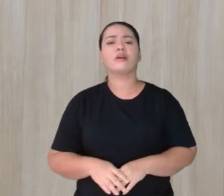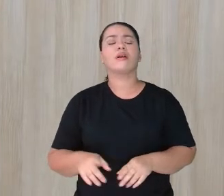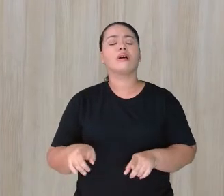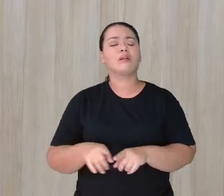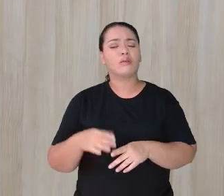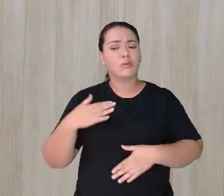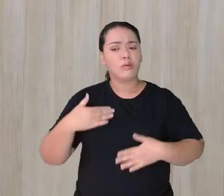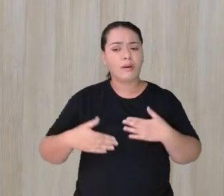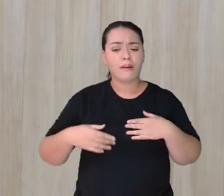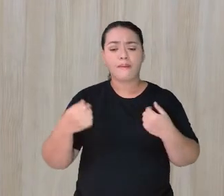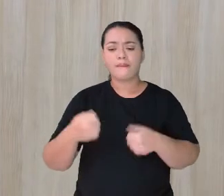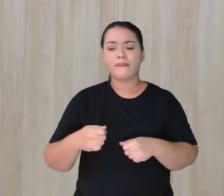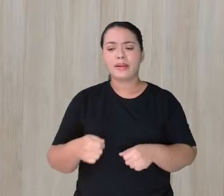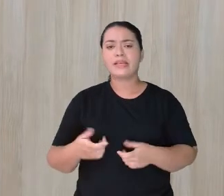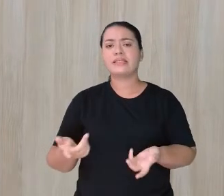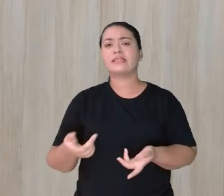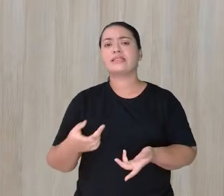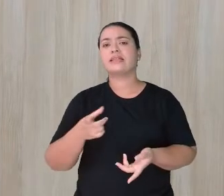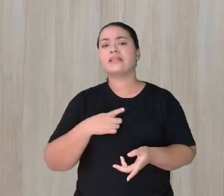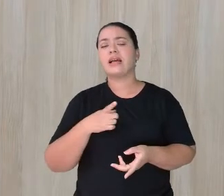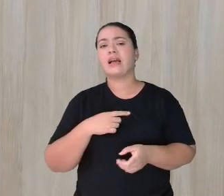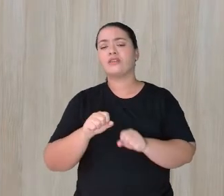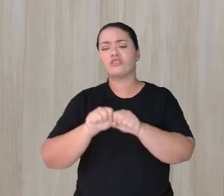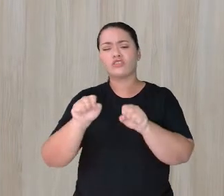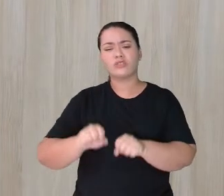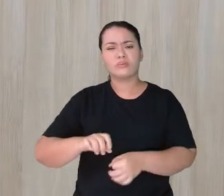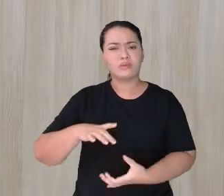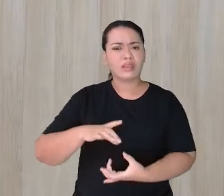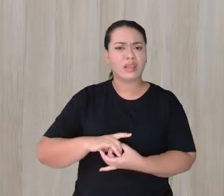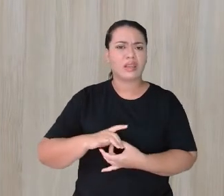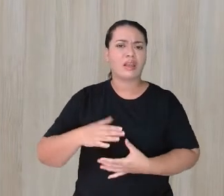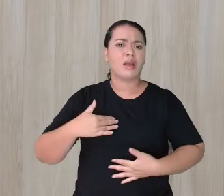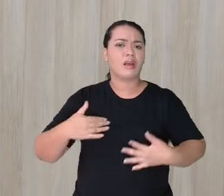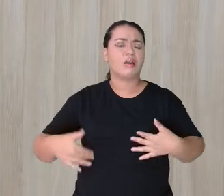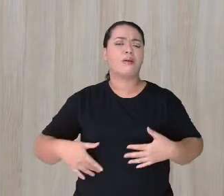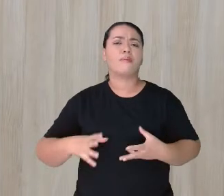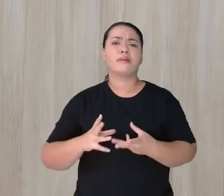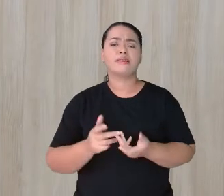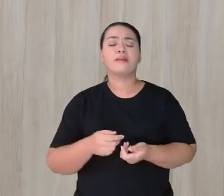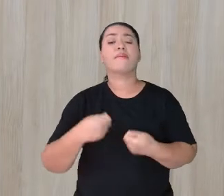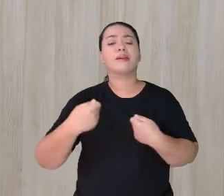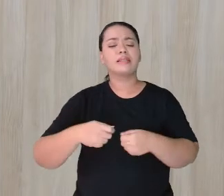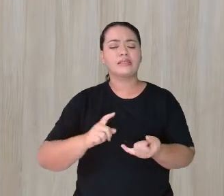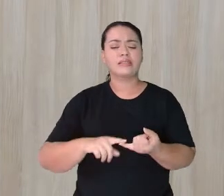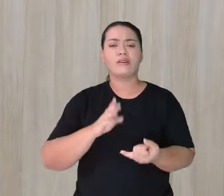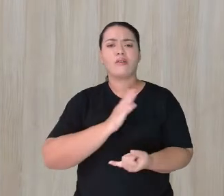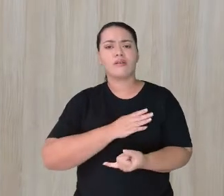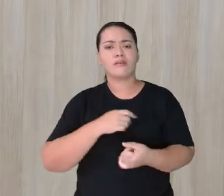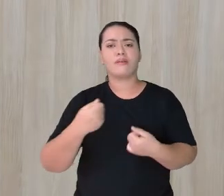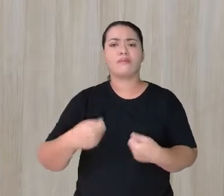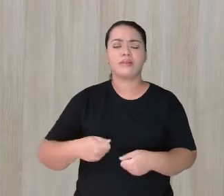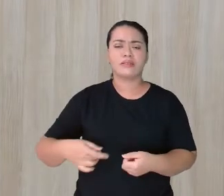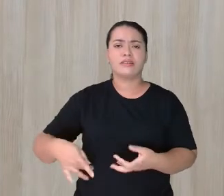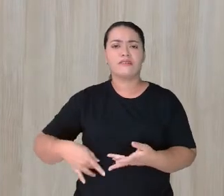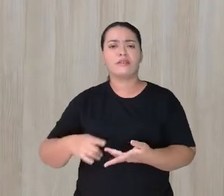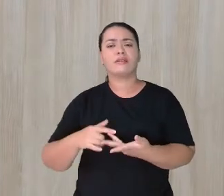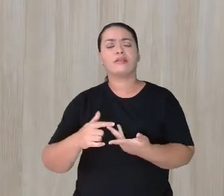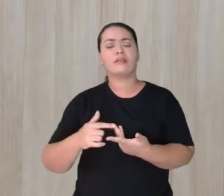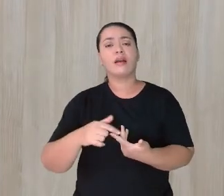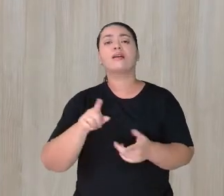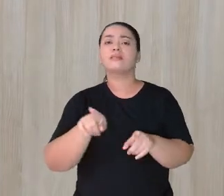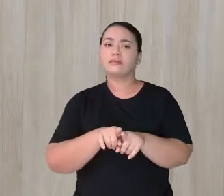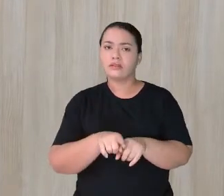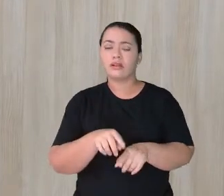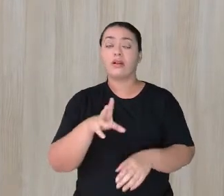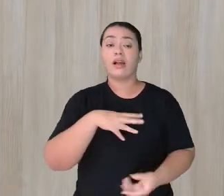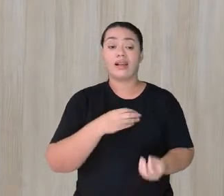corpo precisa daquele órgão, do sistema integrado todo, para que ele forme os sistemas, então os órgãos das células também eles têm